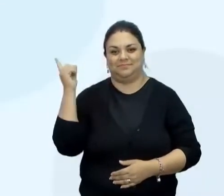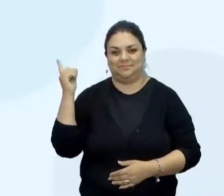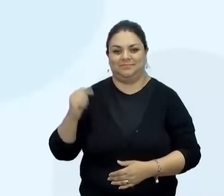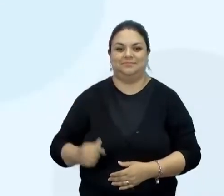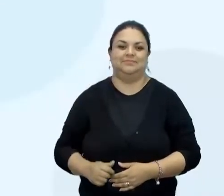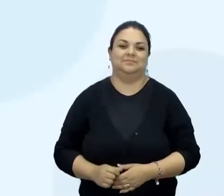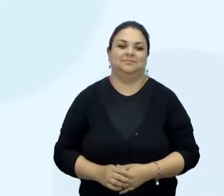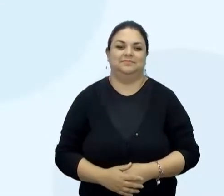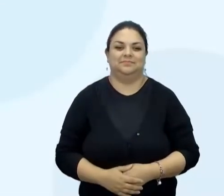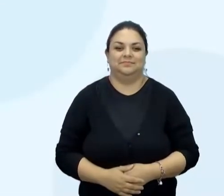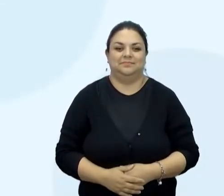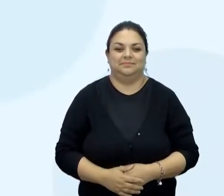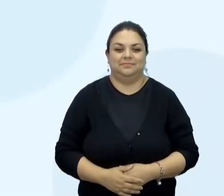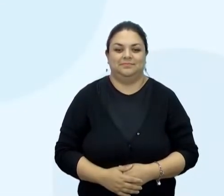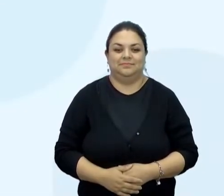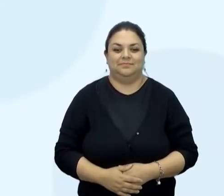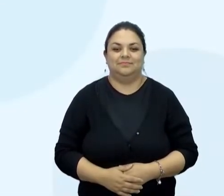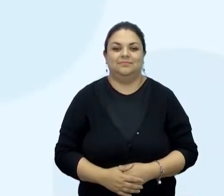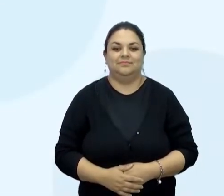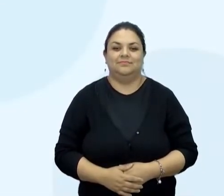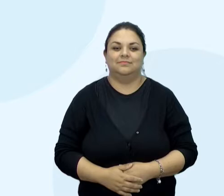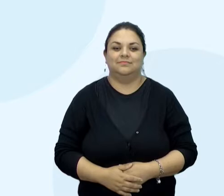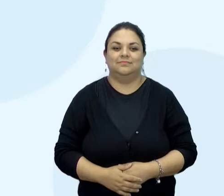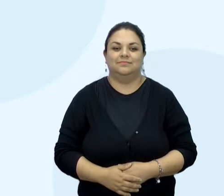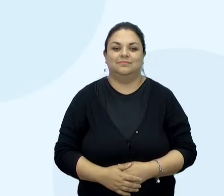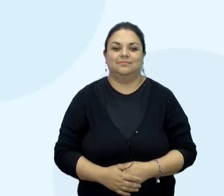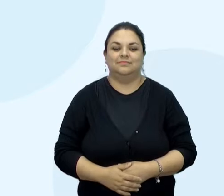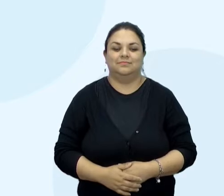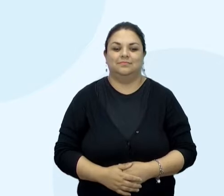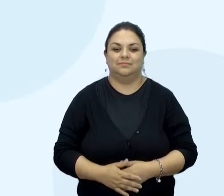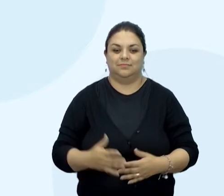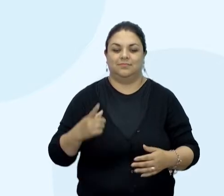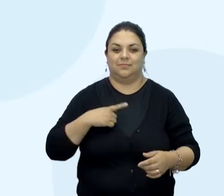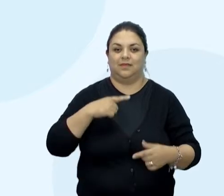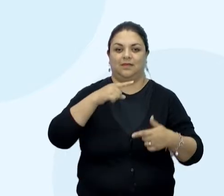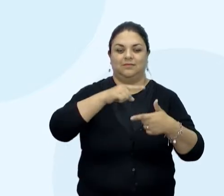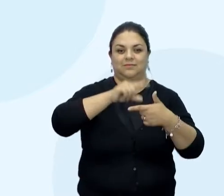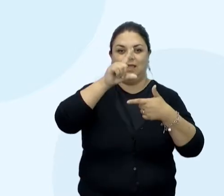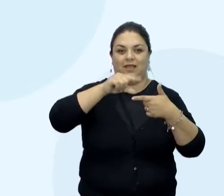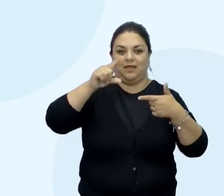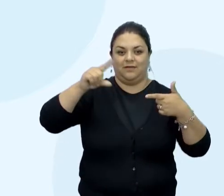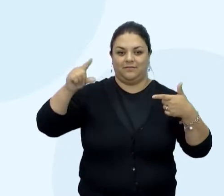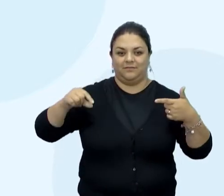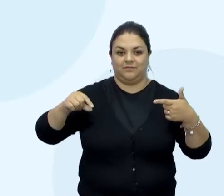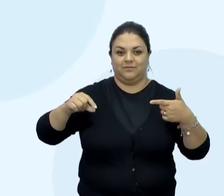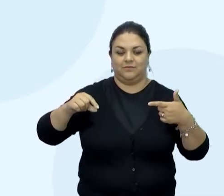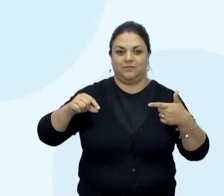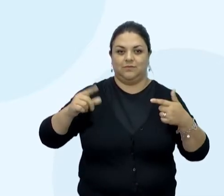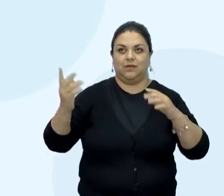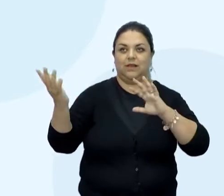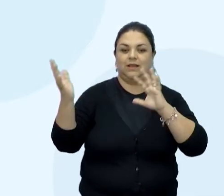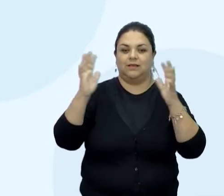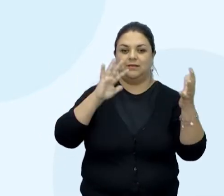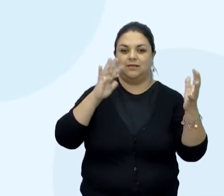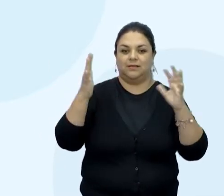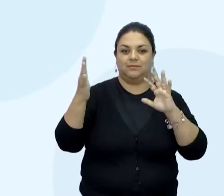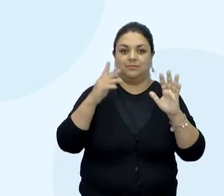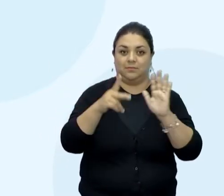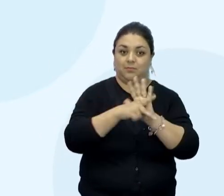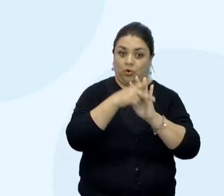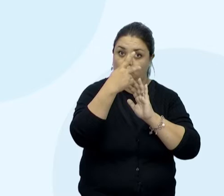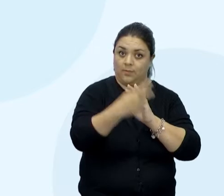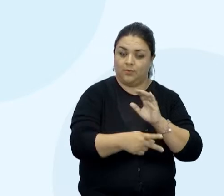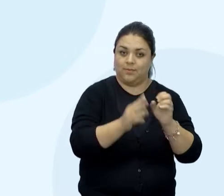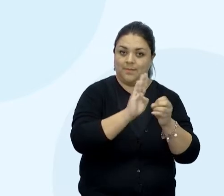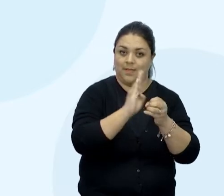Aqui eu tracei para vocês um gráfico sobre a climatologia do bairro de Ares, tá? Então,